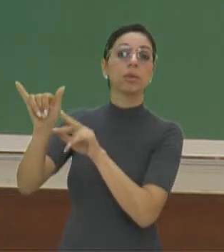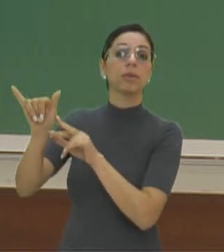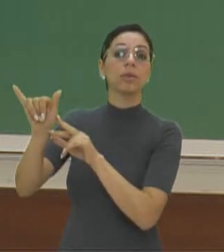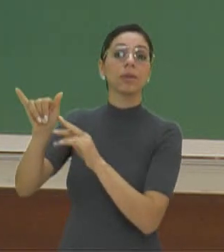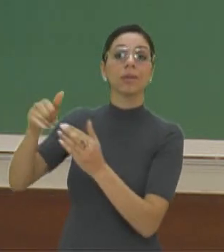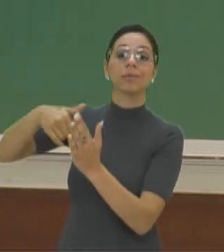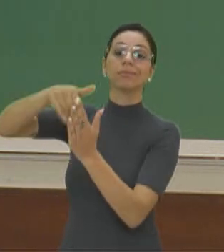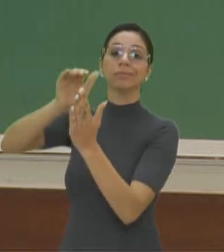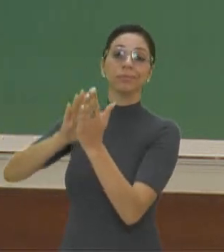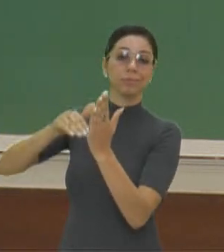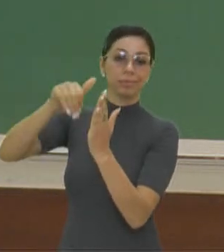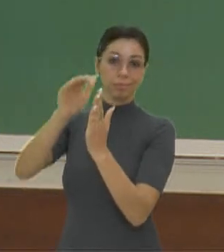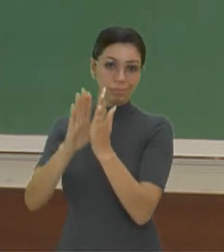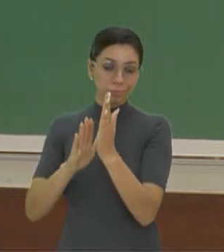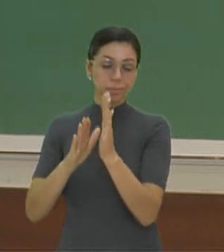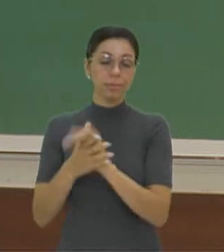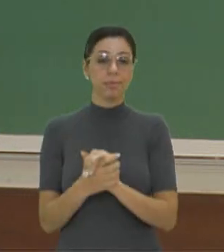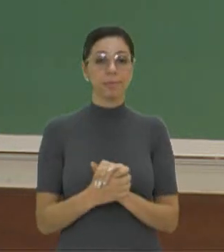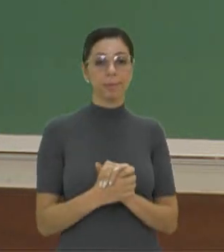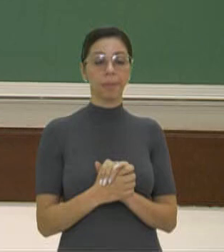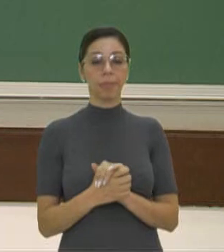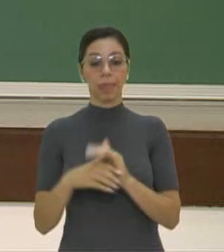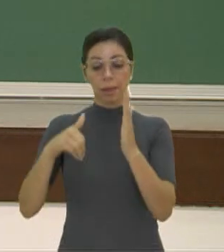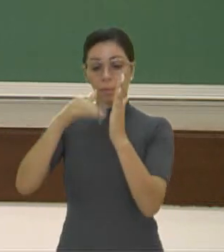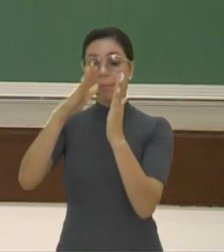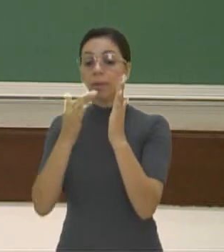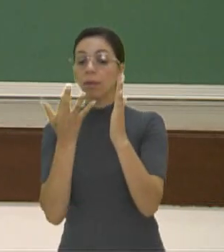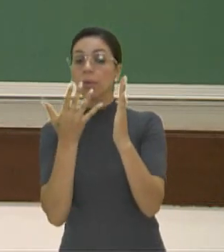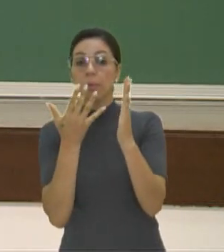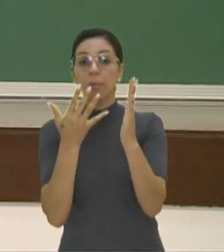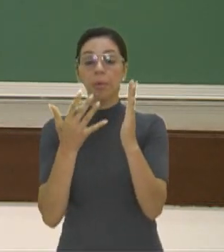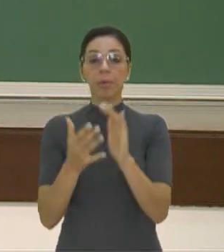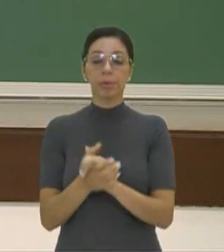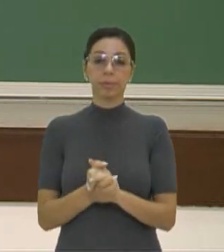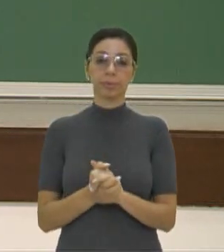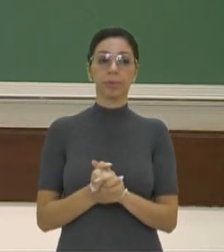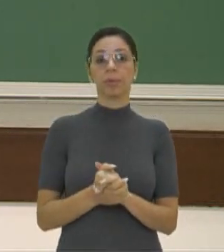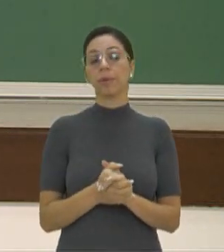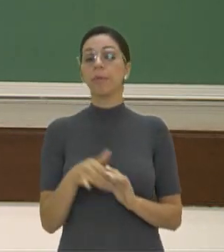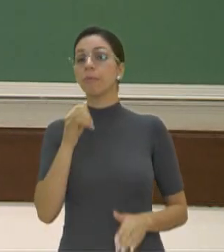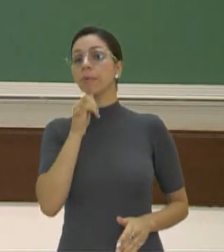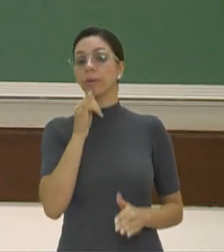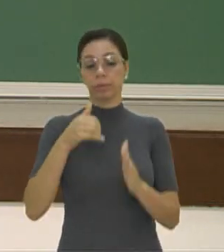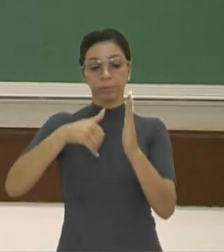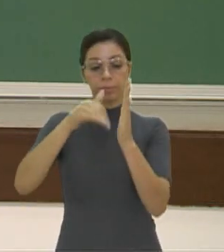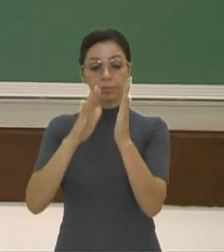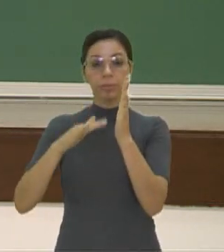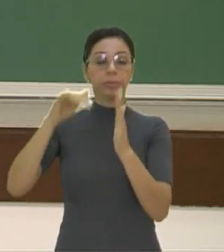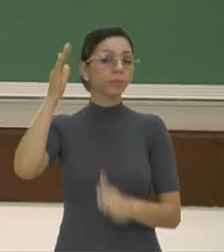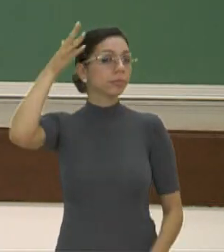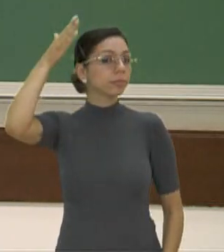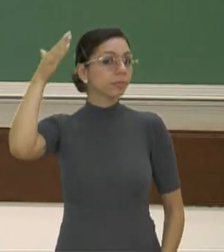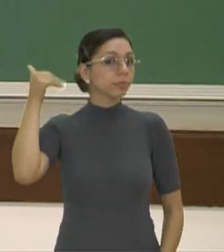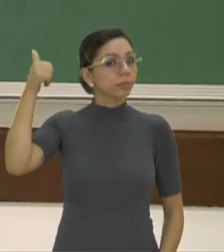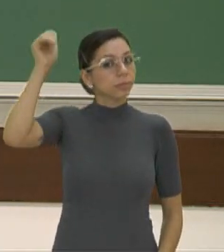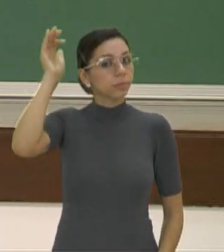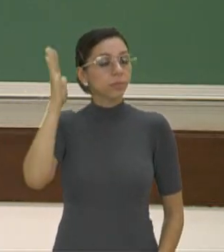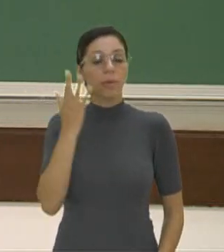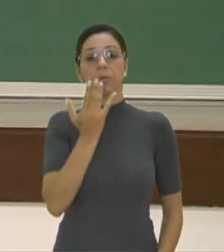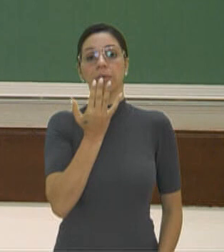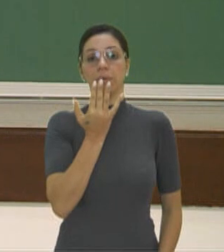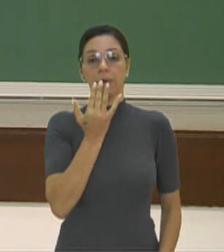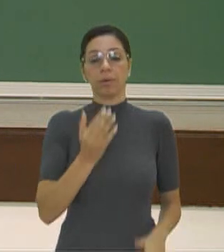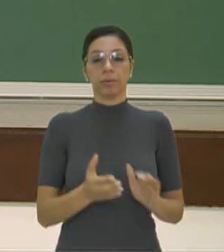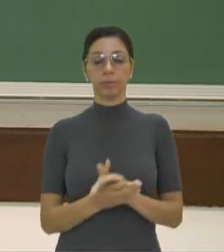de tingir. Então, por exemplo, se o pessoal tem a ideia de tingir os cabelos, em inglês a gente diz